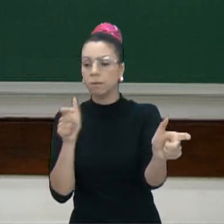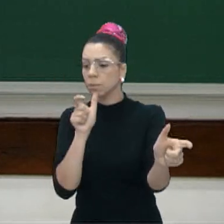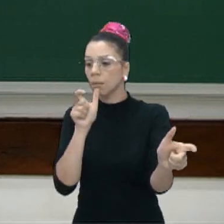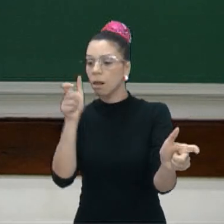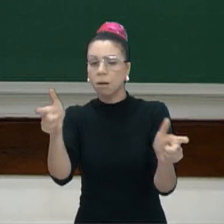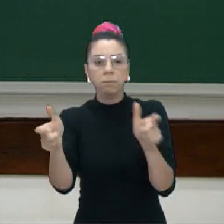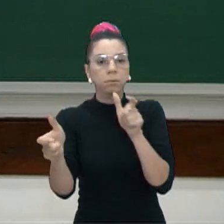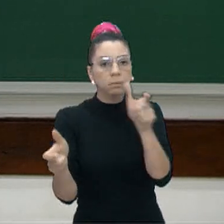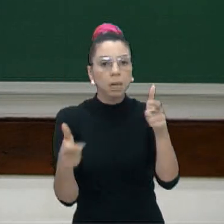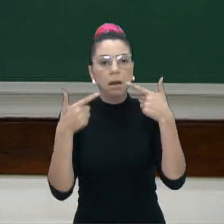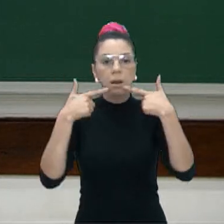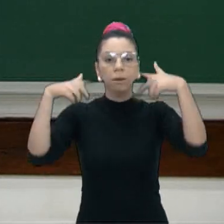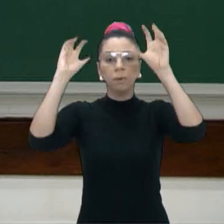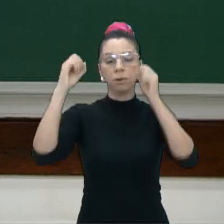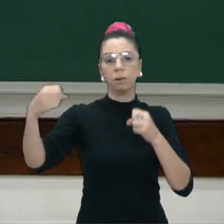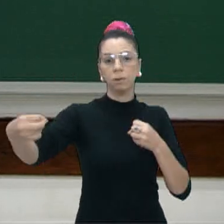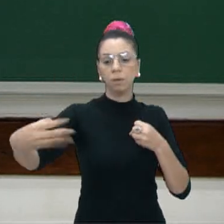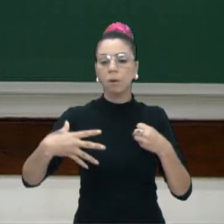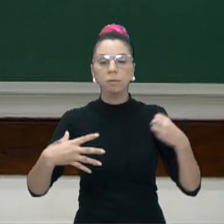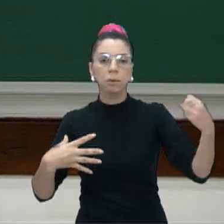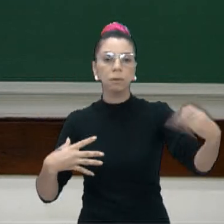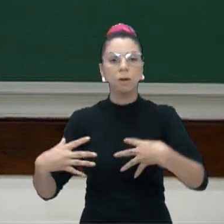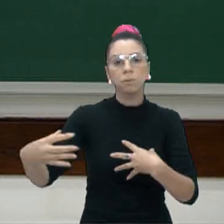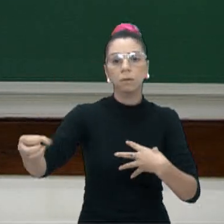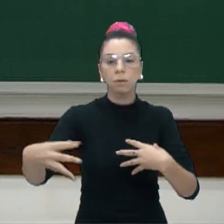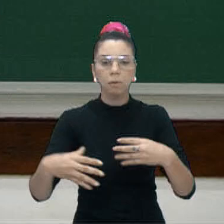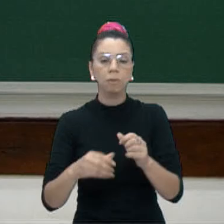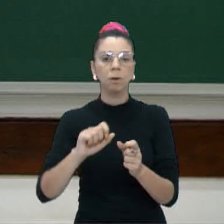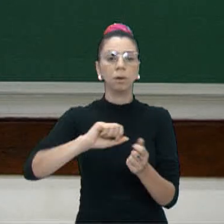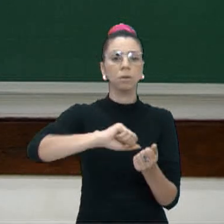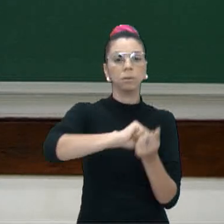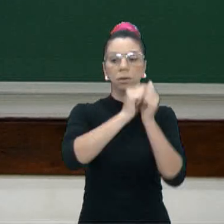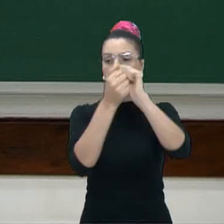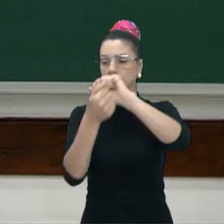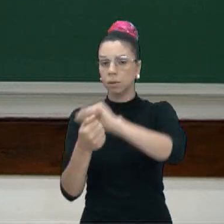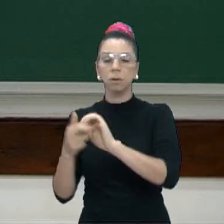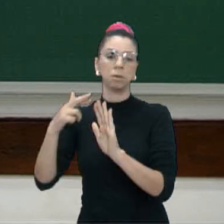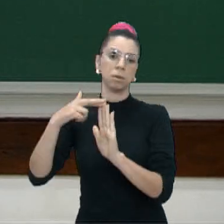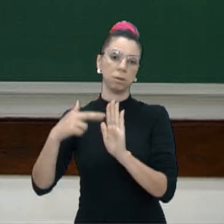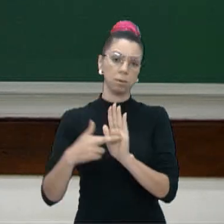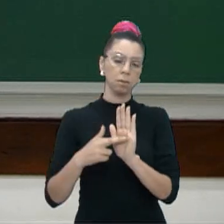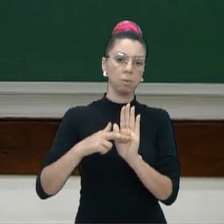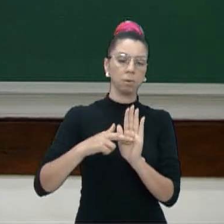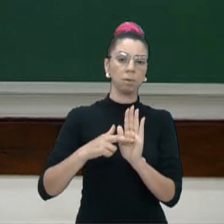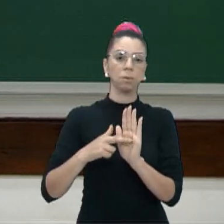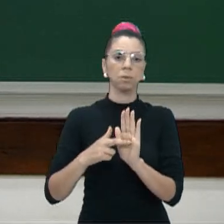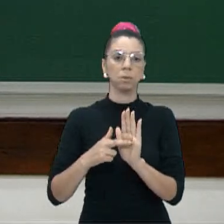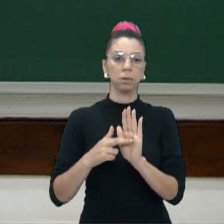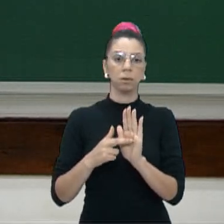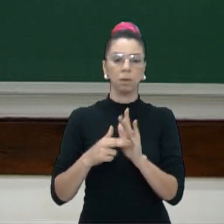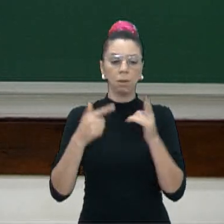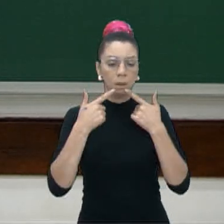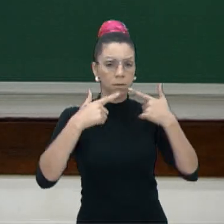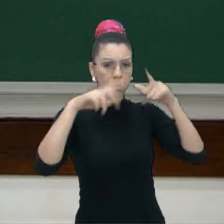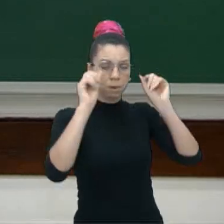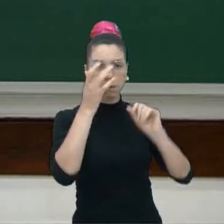nova e, por consequente, de criar ou adaptar as regras já existentes da linguagem do falante.